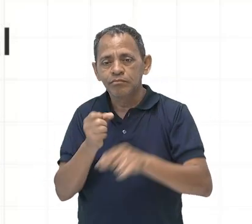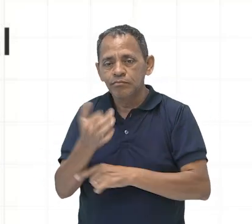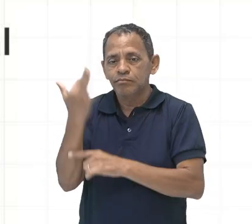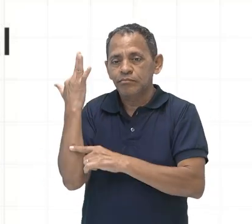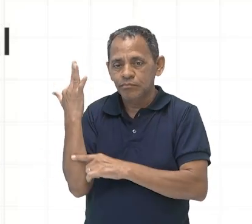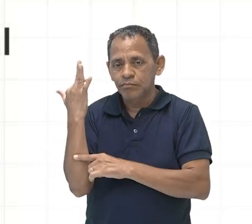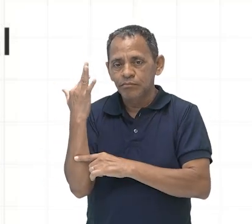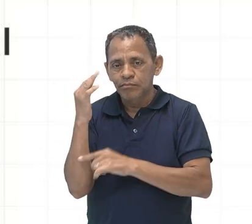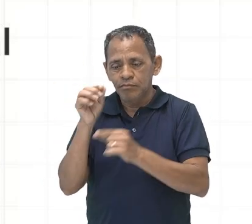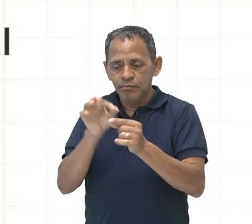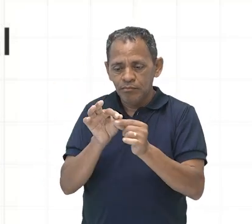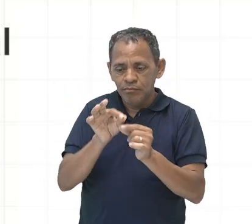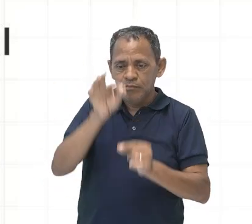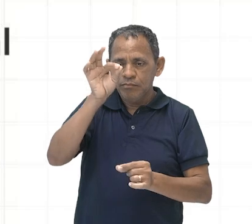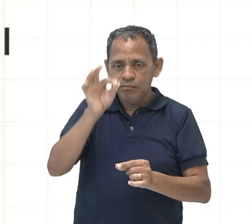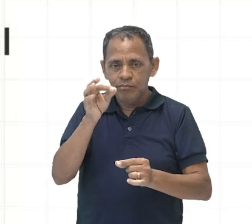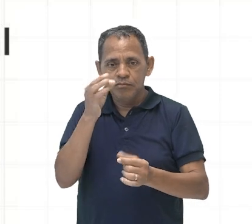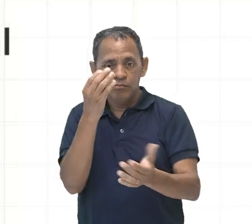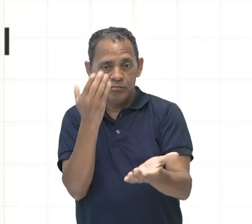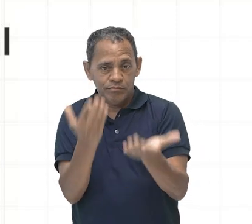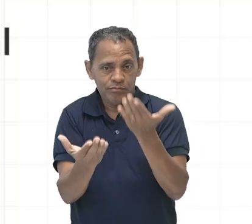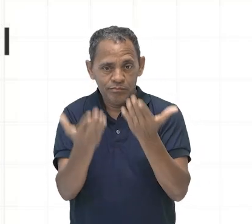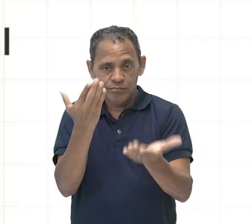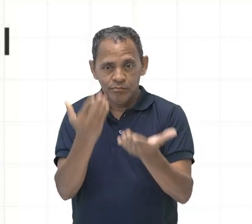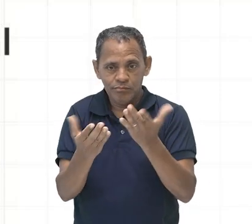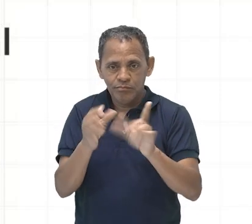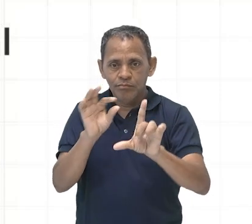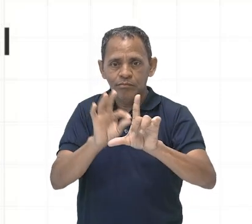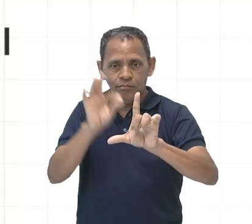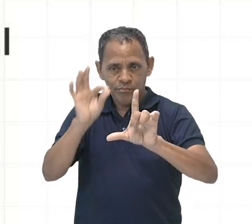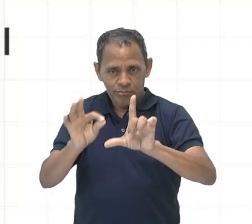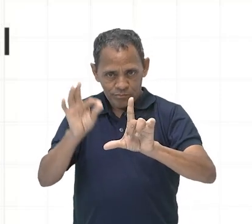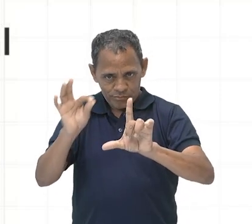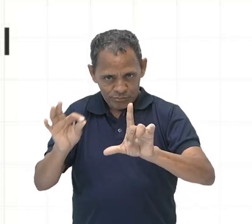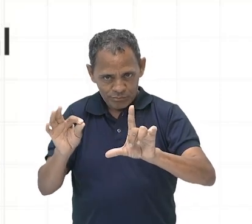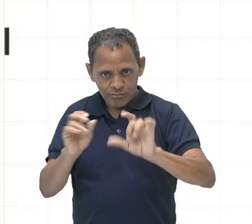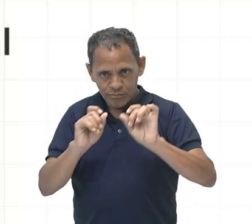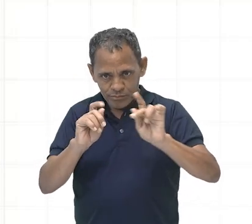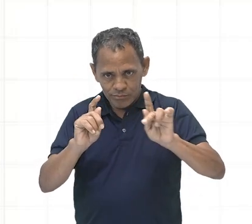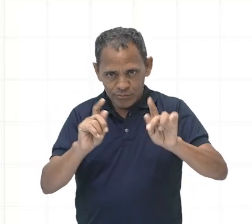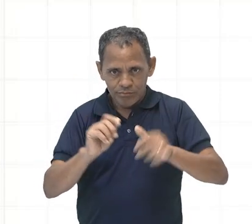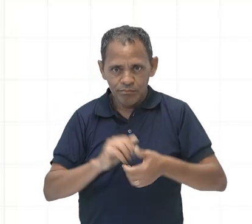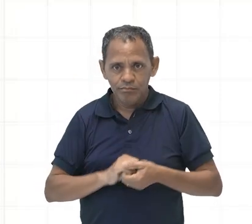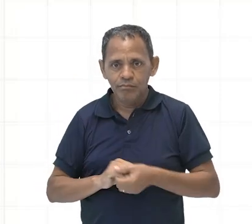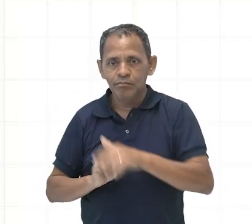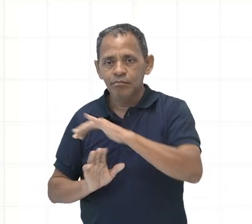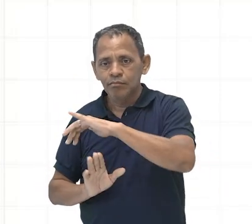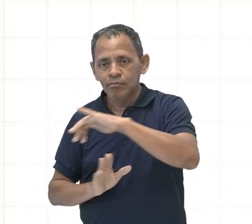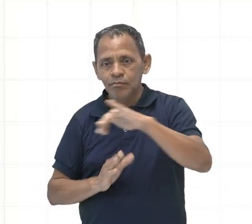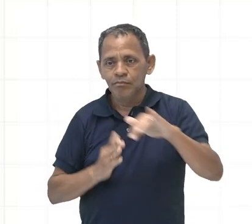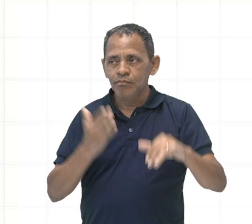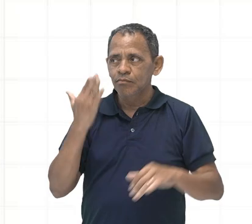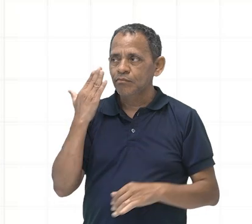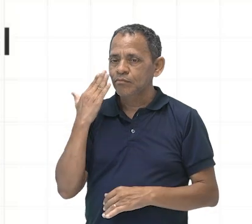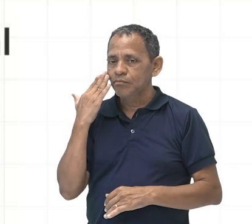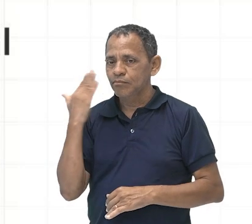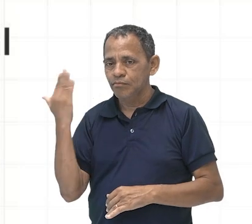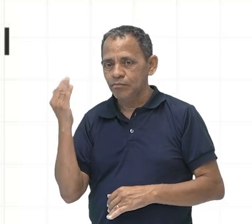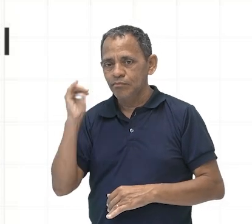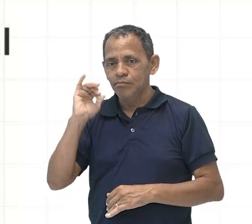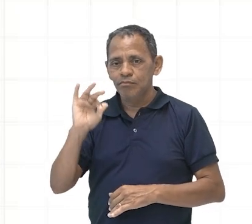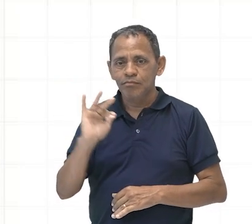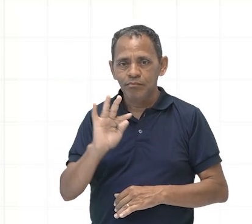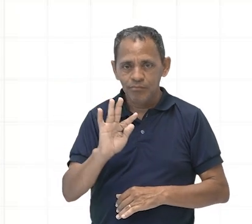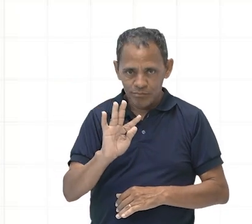defini, vai ser proporcional à sua frequência. Tá bom? Então, só pegando a tabela